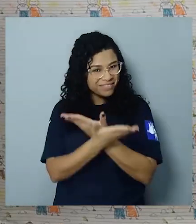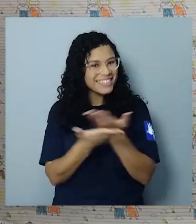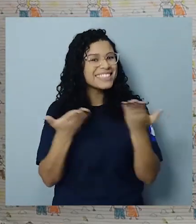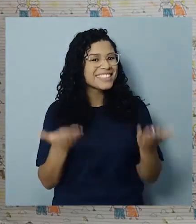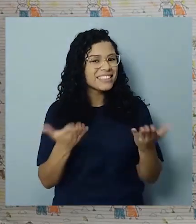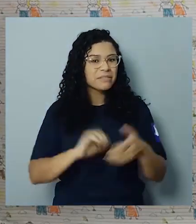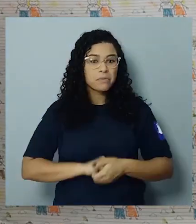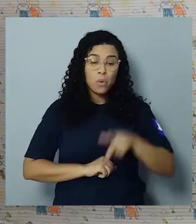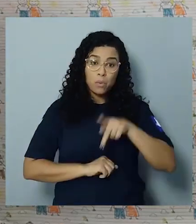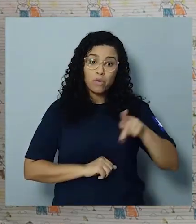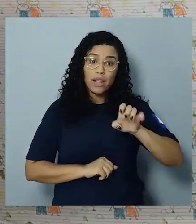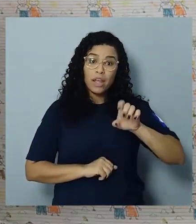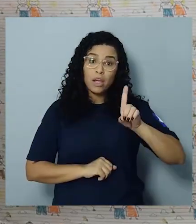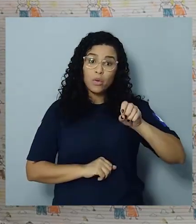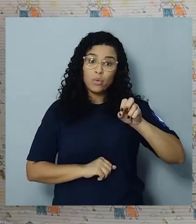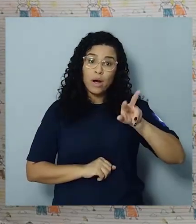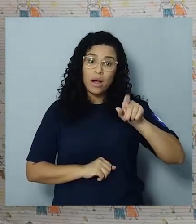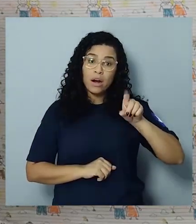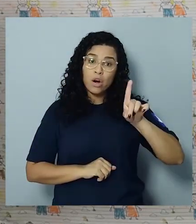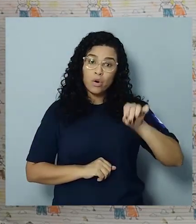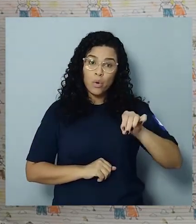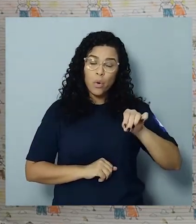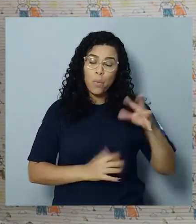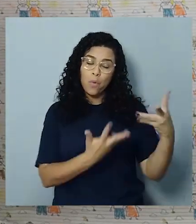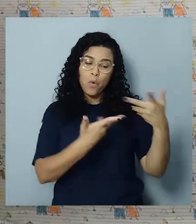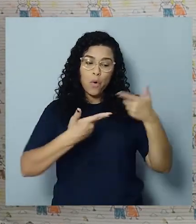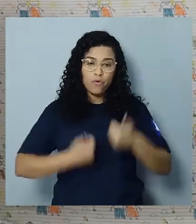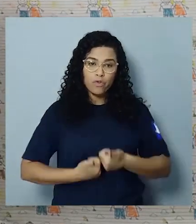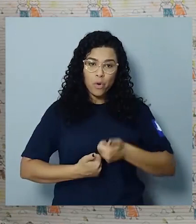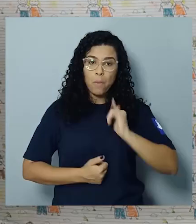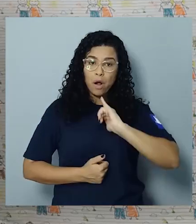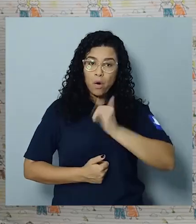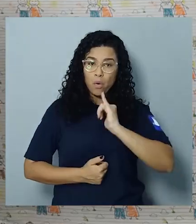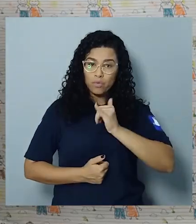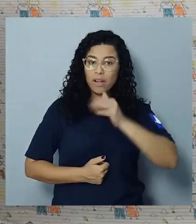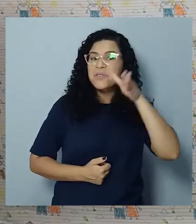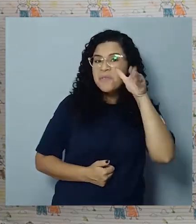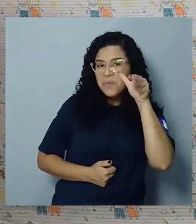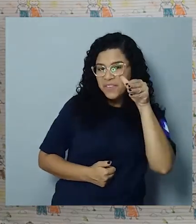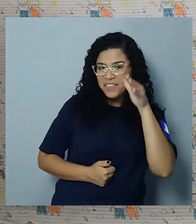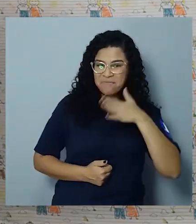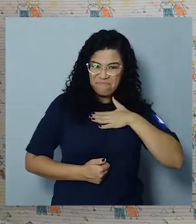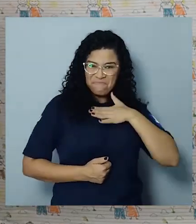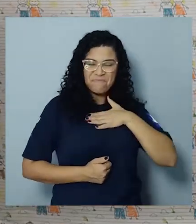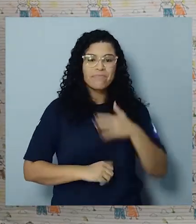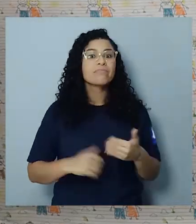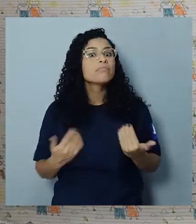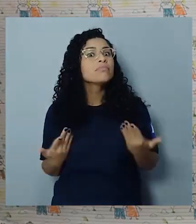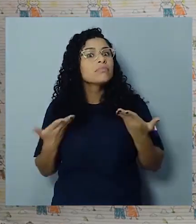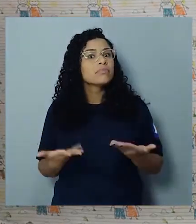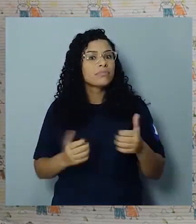bem com vocês o professor Eduardo me chamou aqui para contar algumas curiosidades